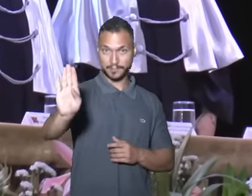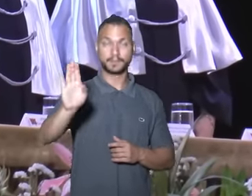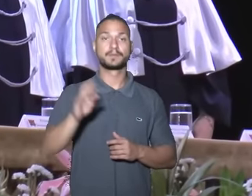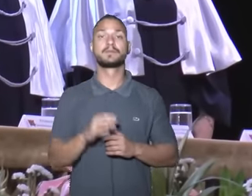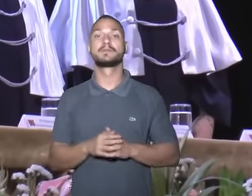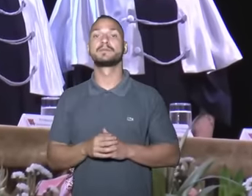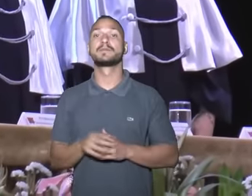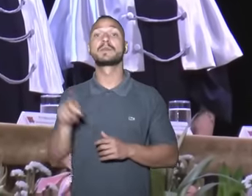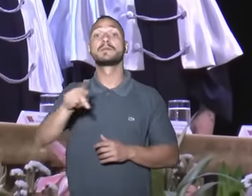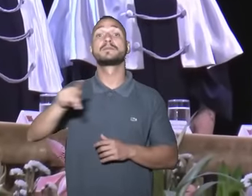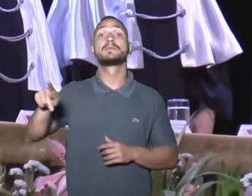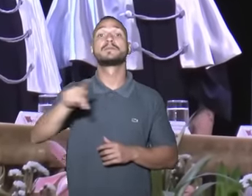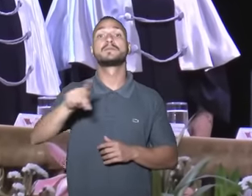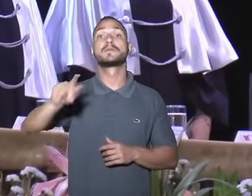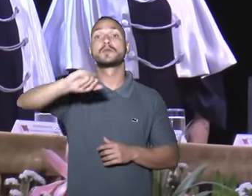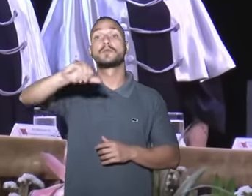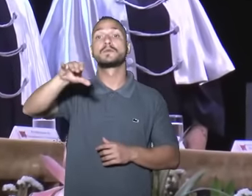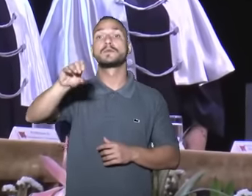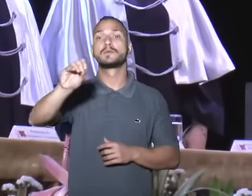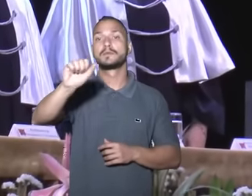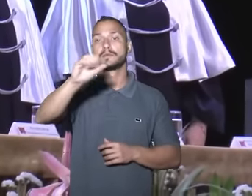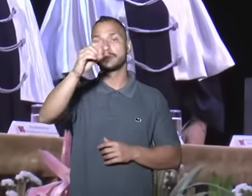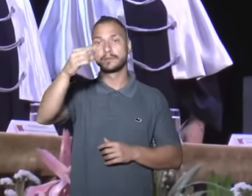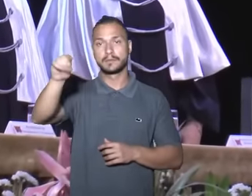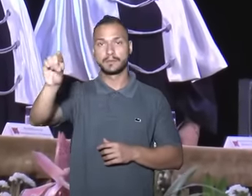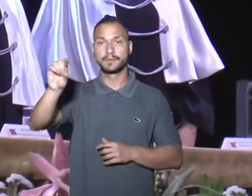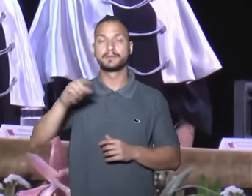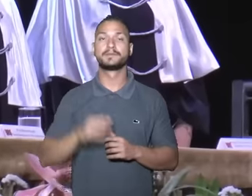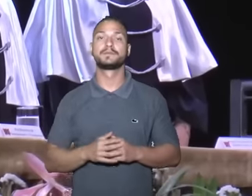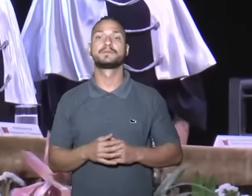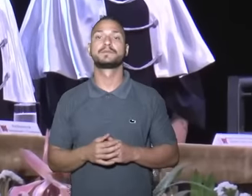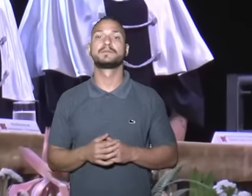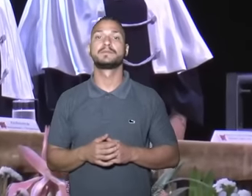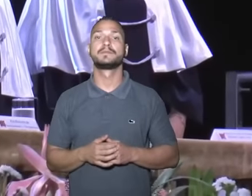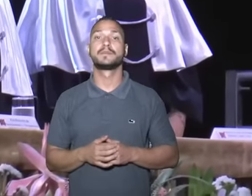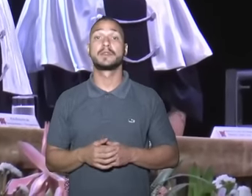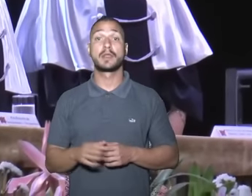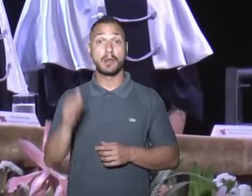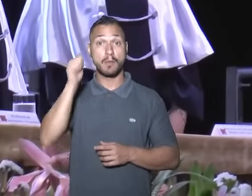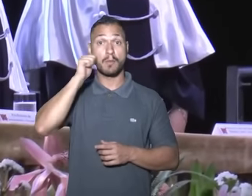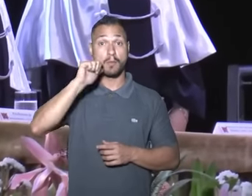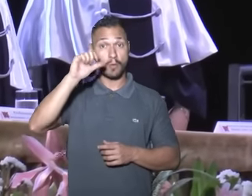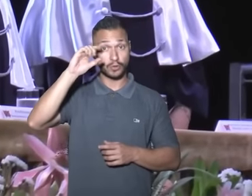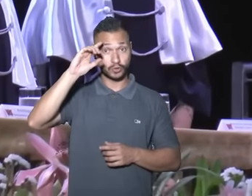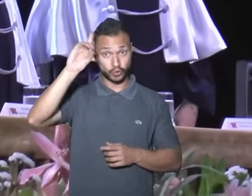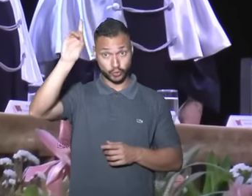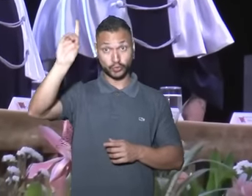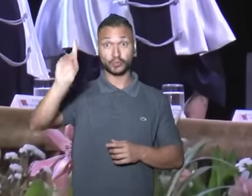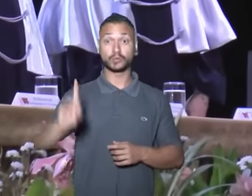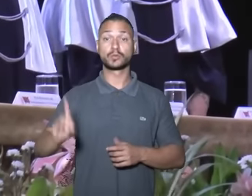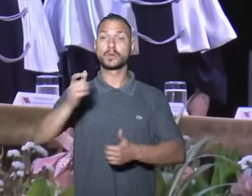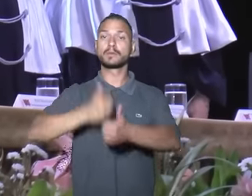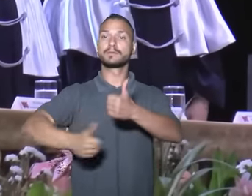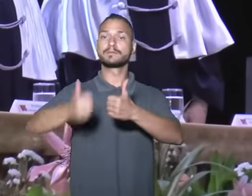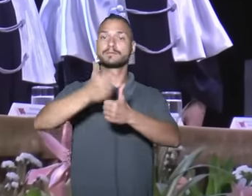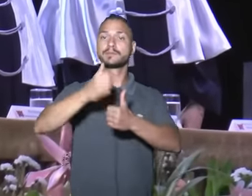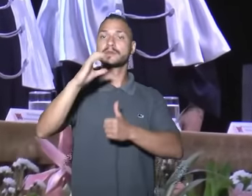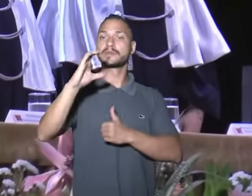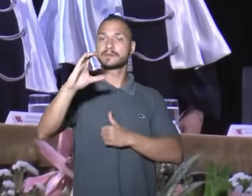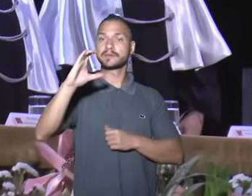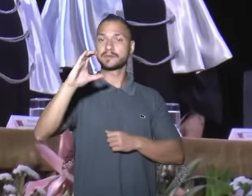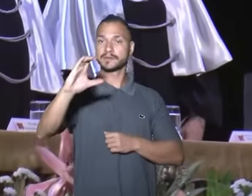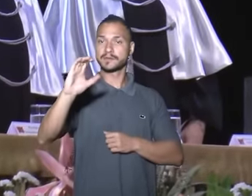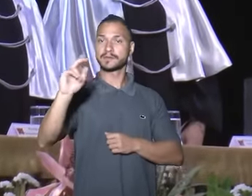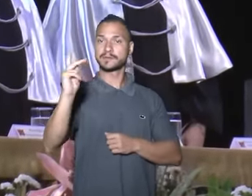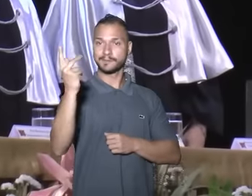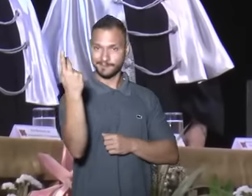Saúde, professor João Marcos de Araújo, e a diretora substituta do Centro de Ciências